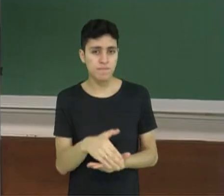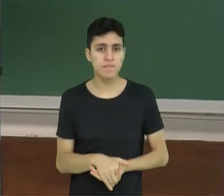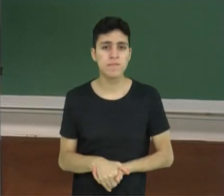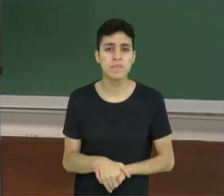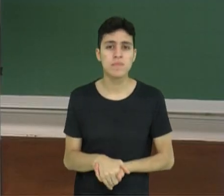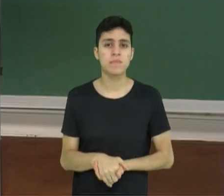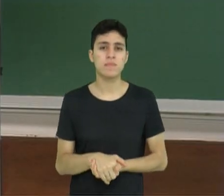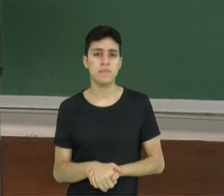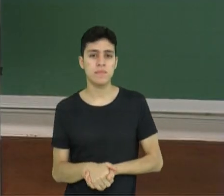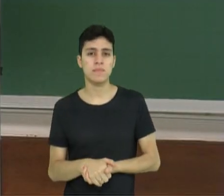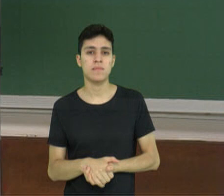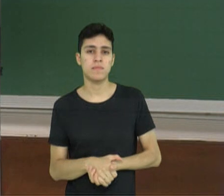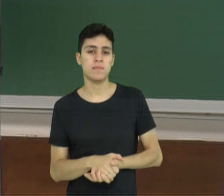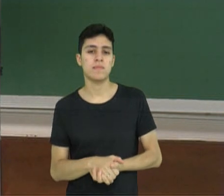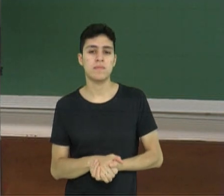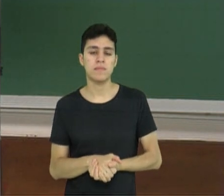né?